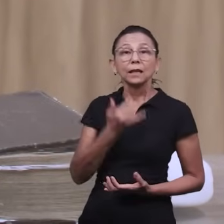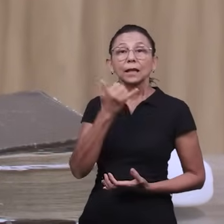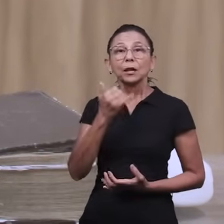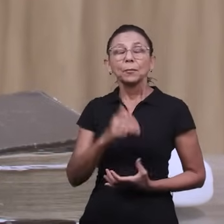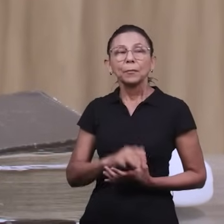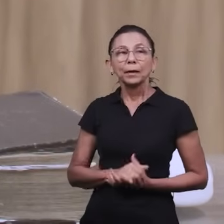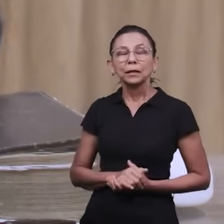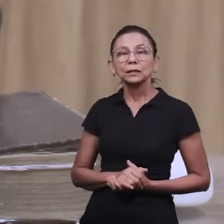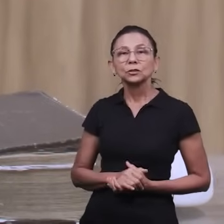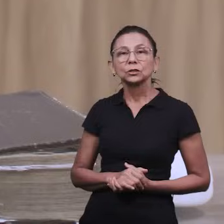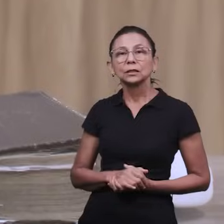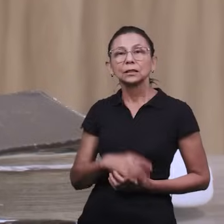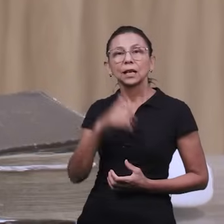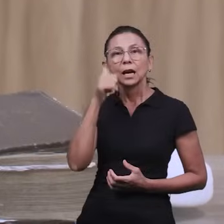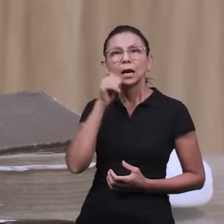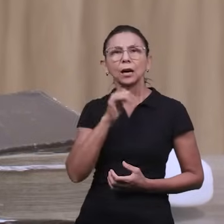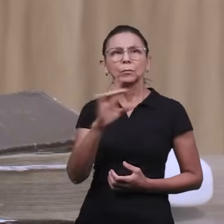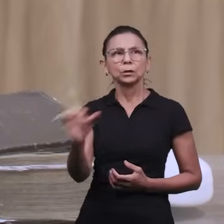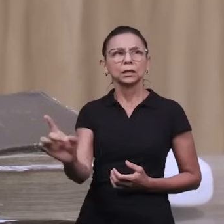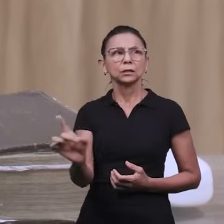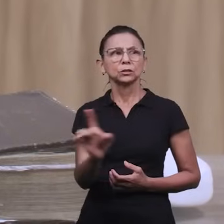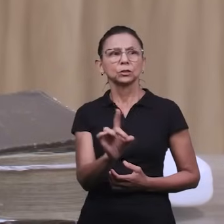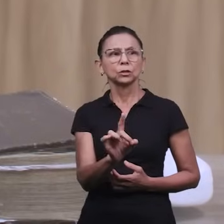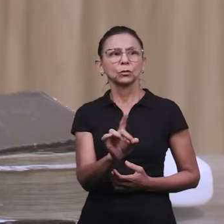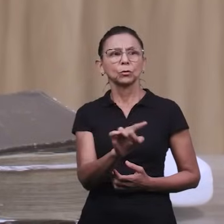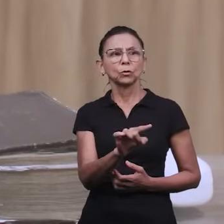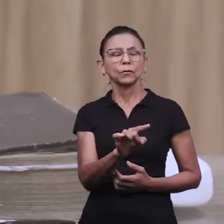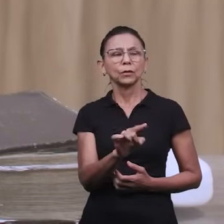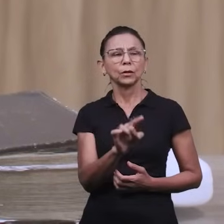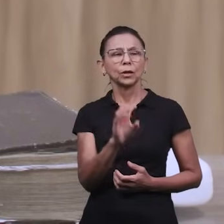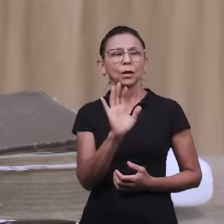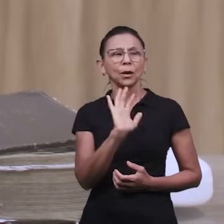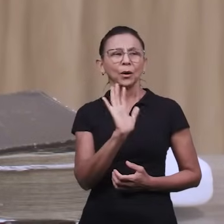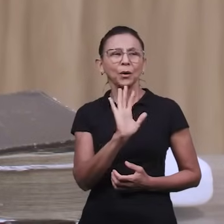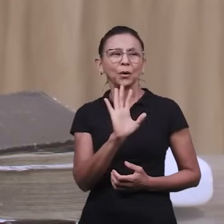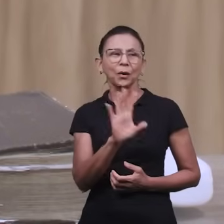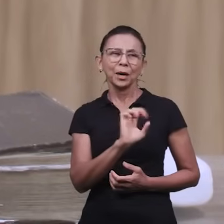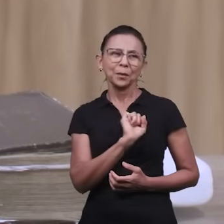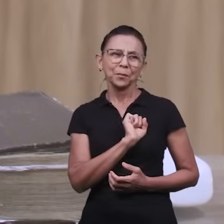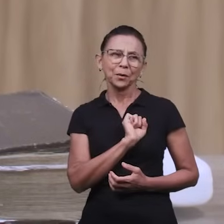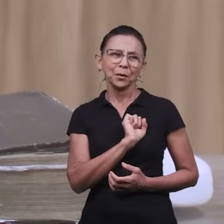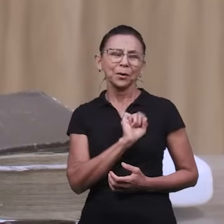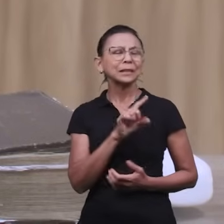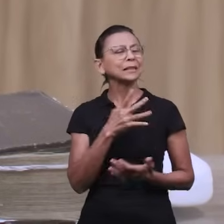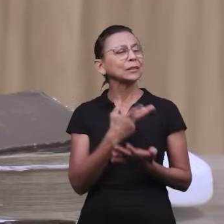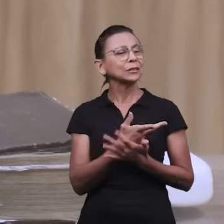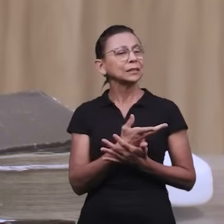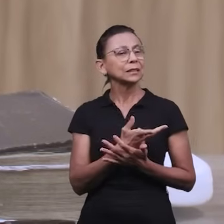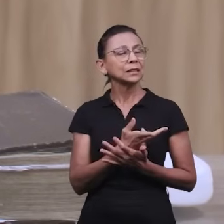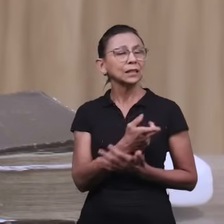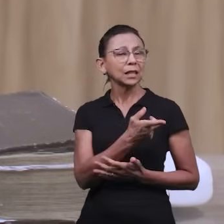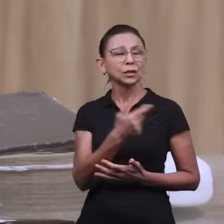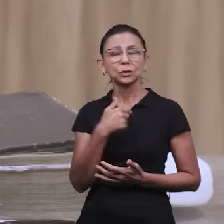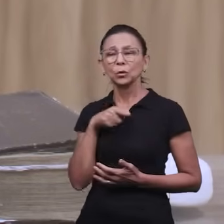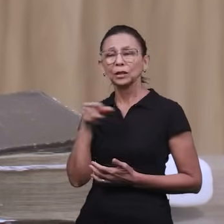ouvi no fundo, ela falou, oi amor, aí, chegou. Aí ela chegou. Aí ela, o que está acontecendo? Eu falei, não, eu estou, né, com o pastor lá do 0800.